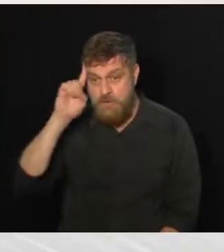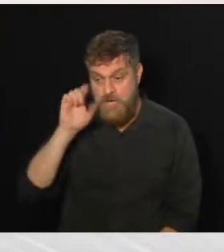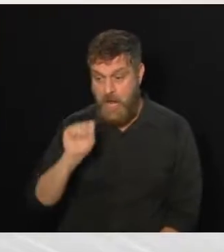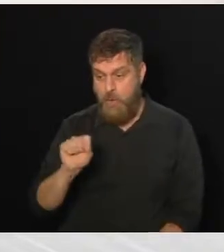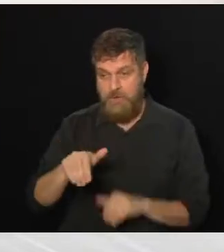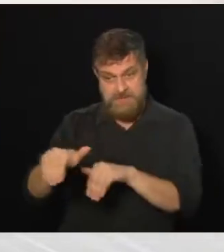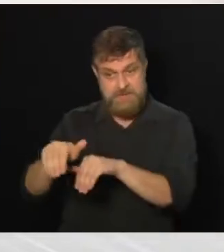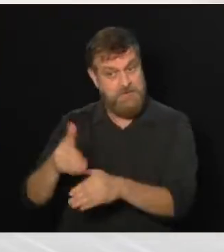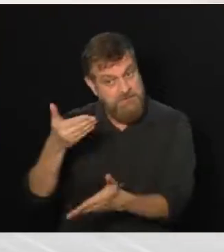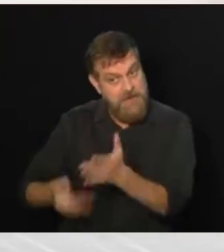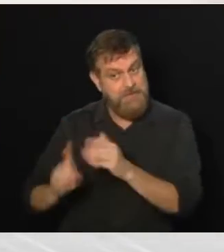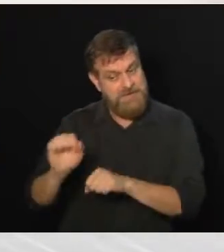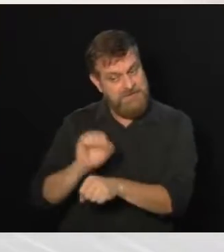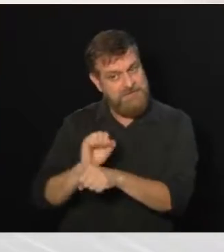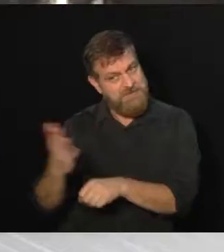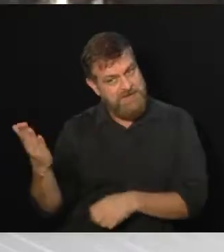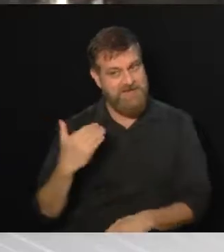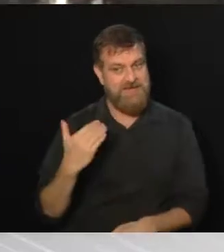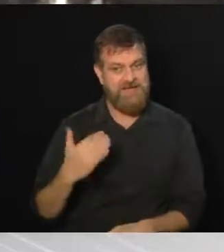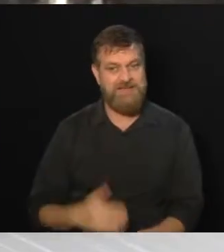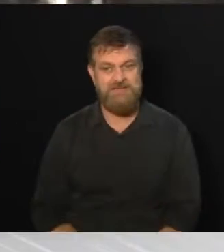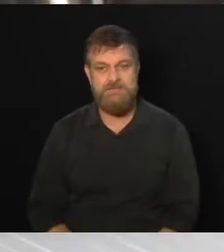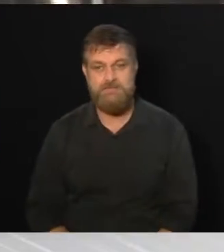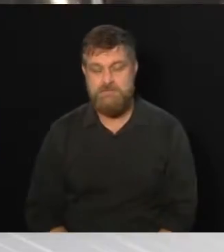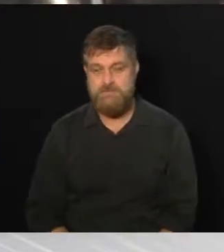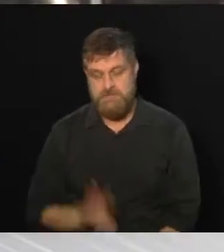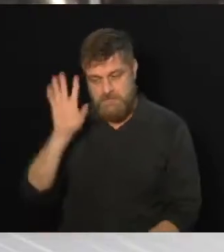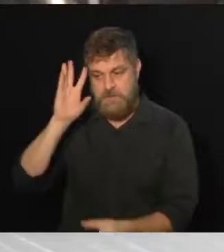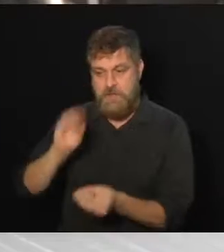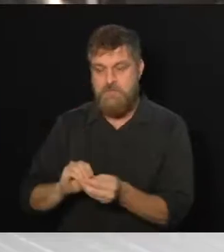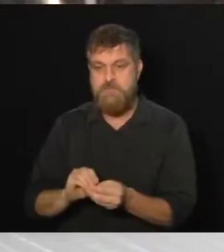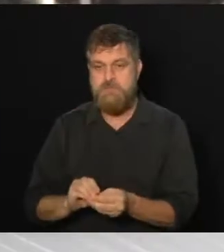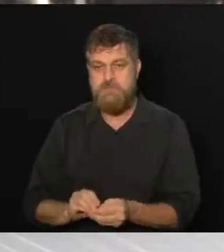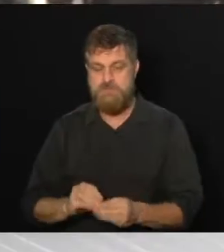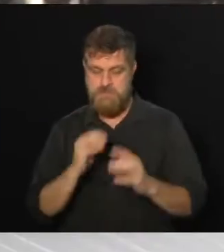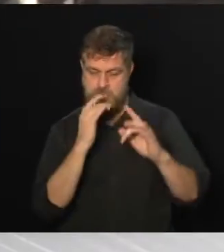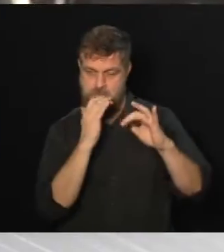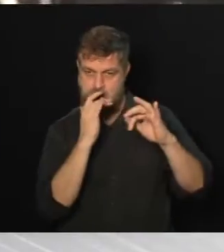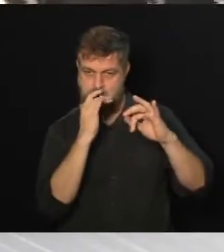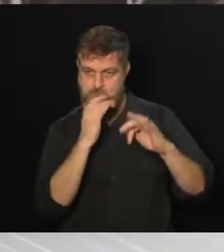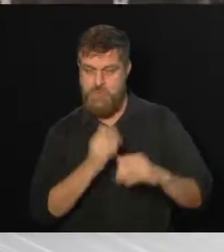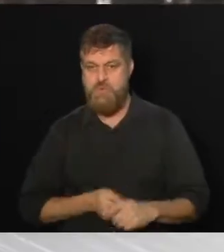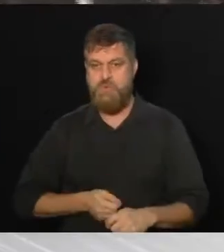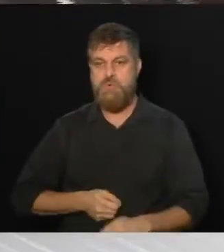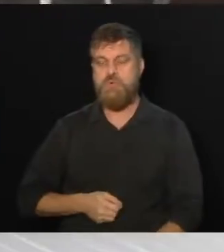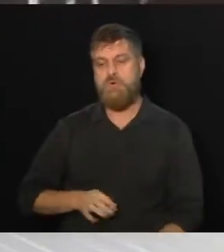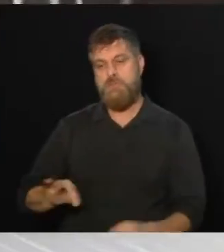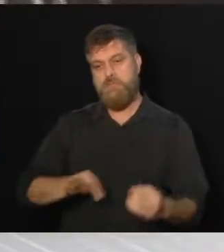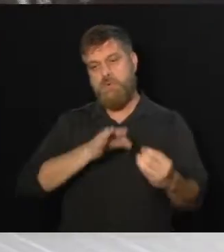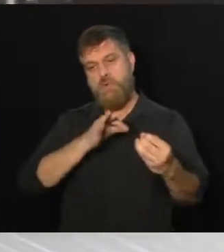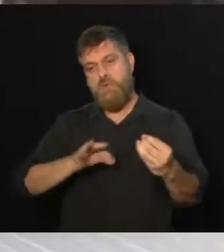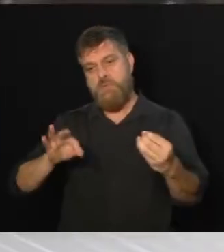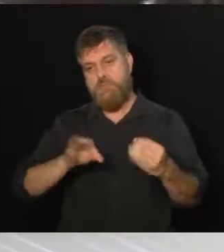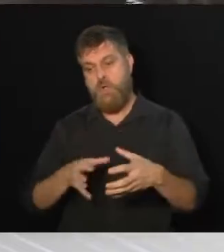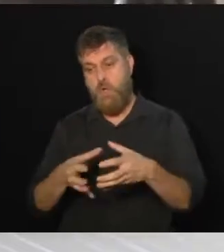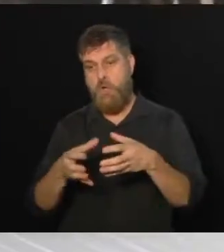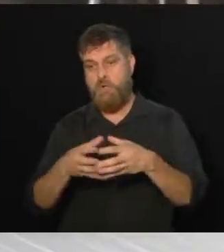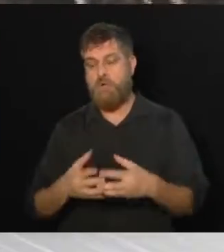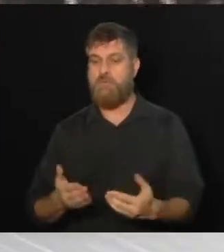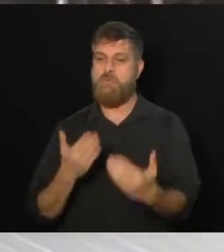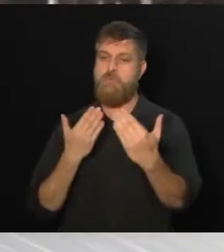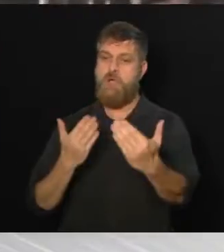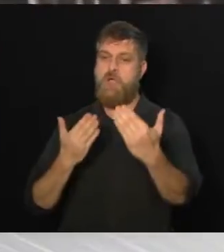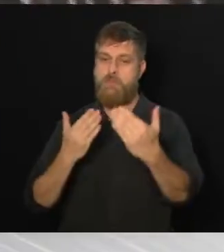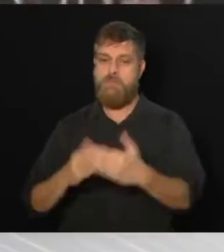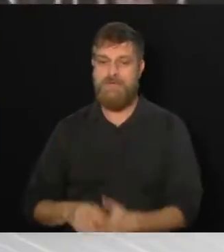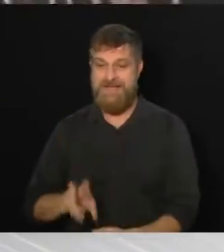Você não pode perder, estou te esperando, hein? Para encerrar, a Orquestra Patrulheiros Campinas se apresenta neste domingo às 5